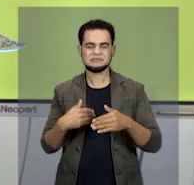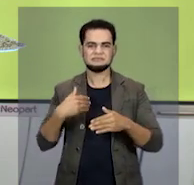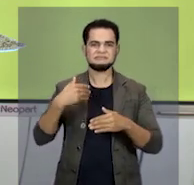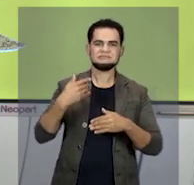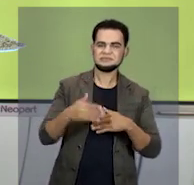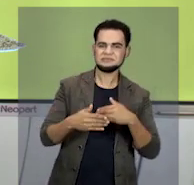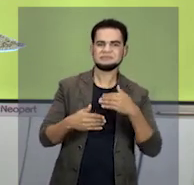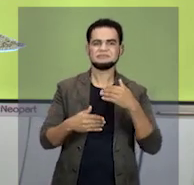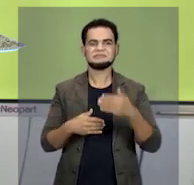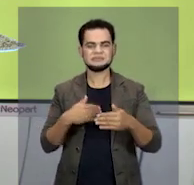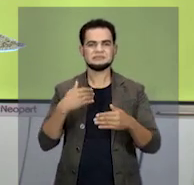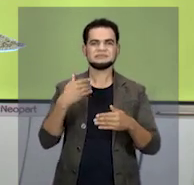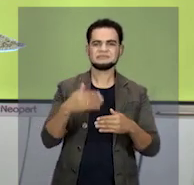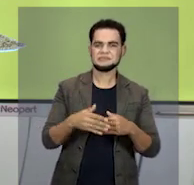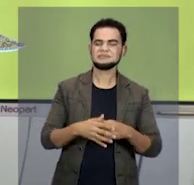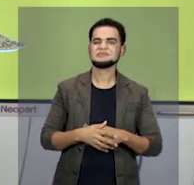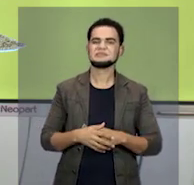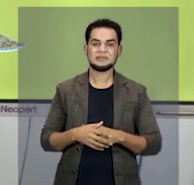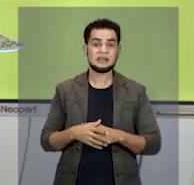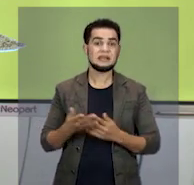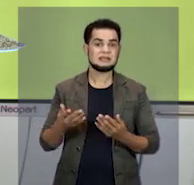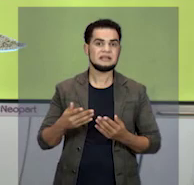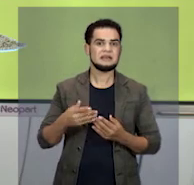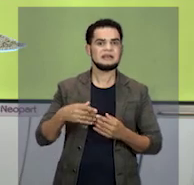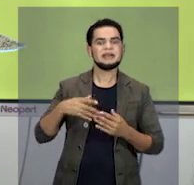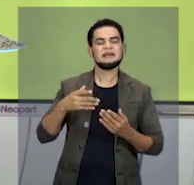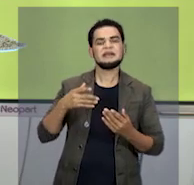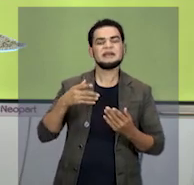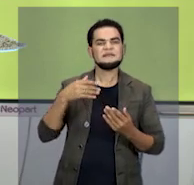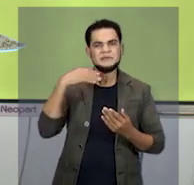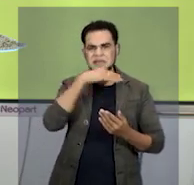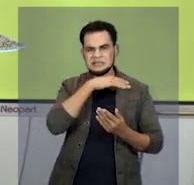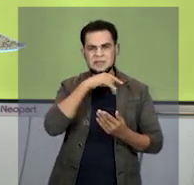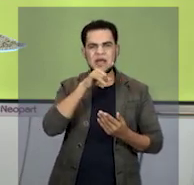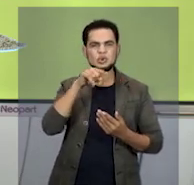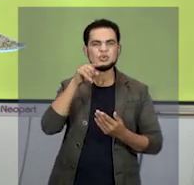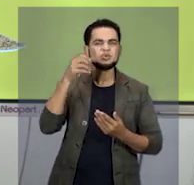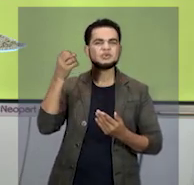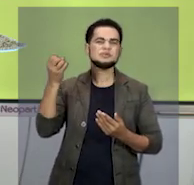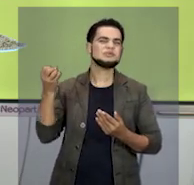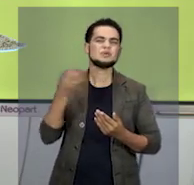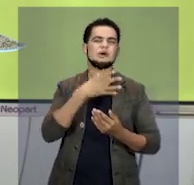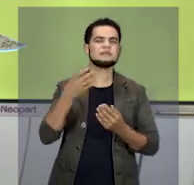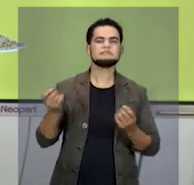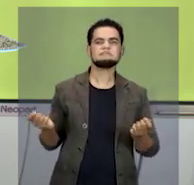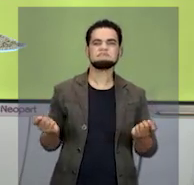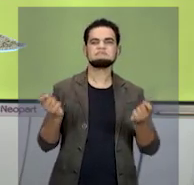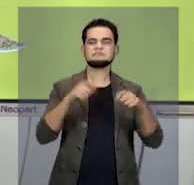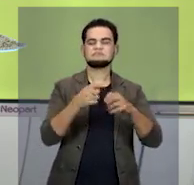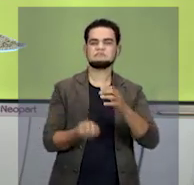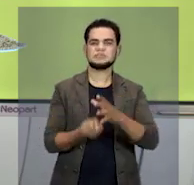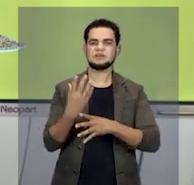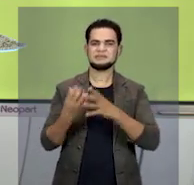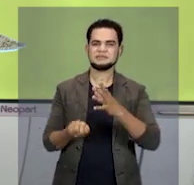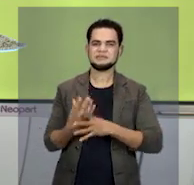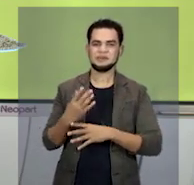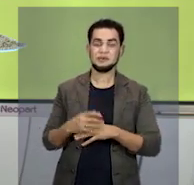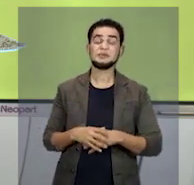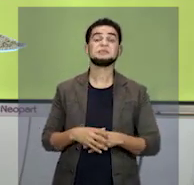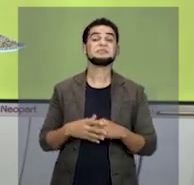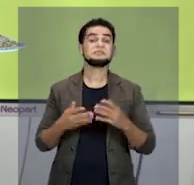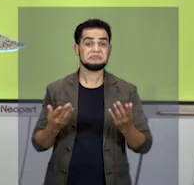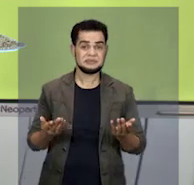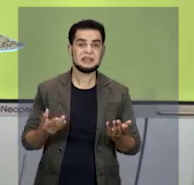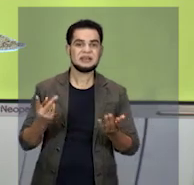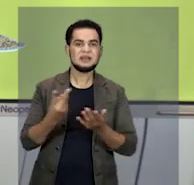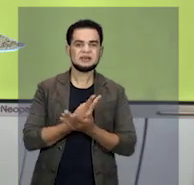né, em relação ao espaço da agricultura brasileira. Então, você já tem um novo ciclo, uma nova produção, né? E aí, automaticamente,